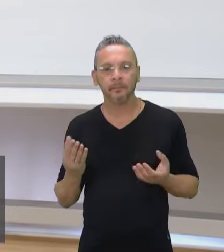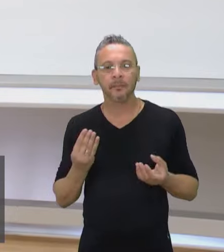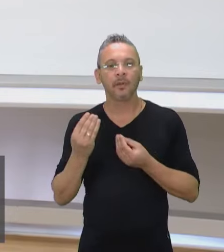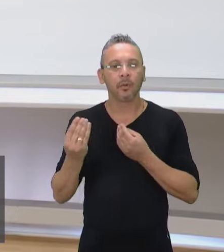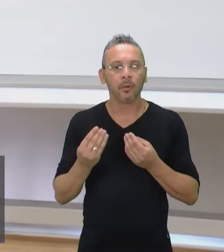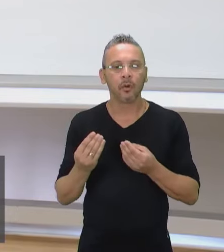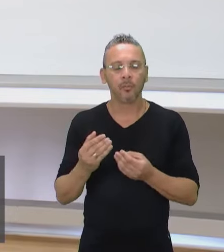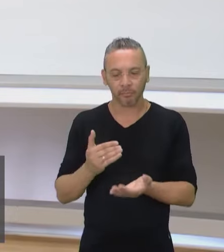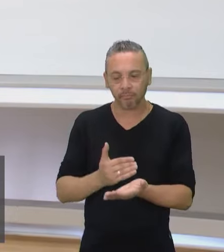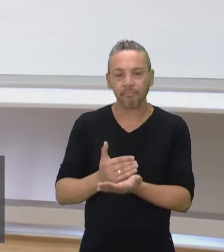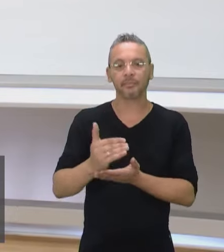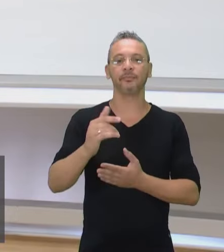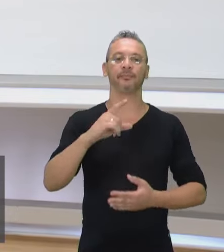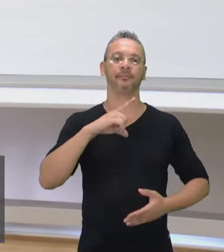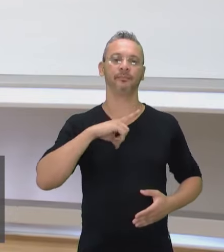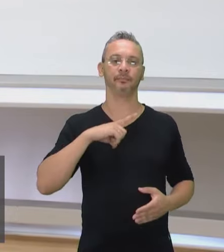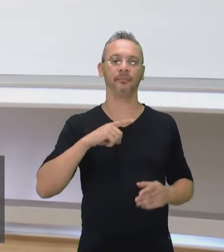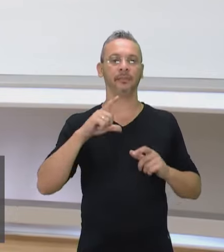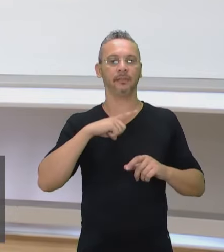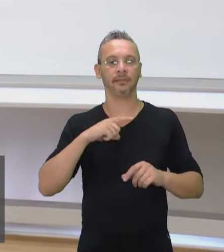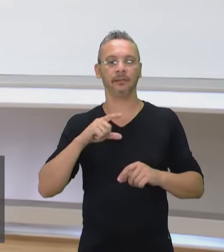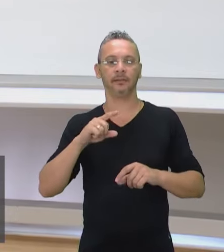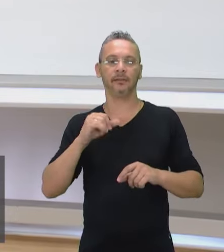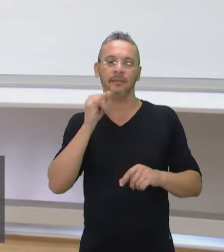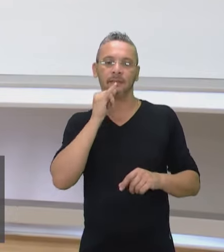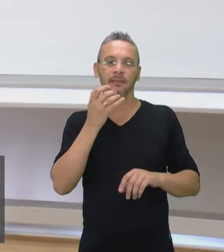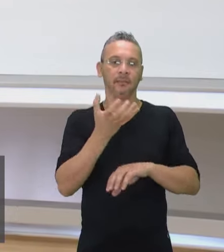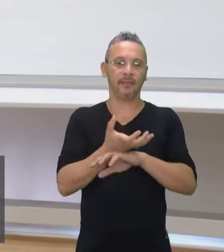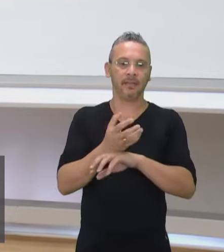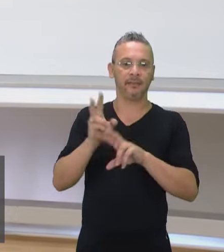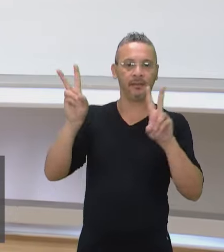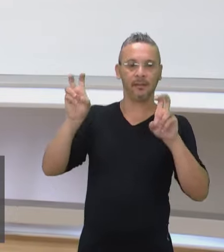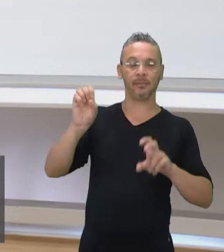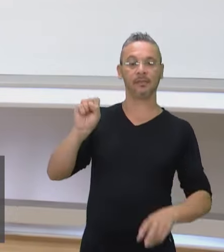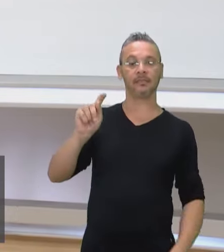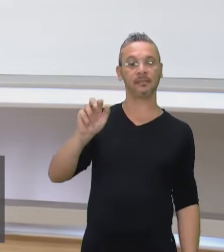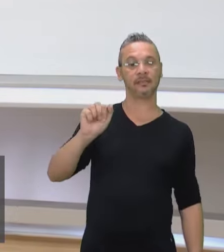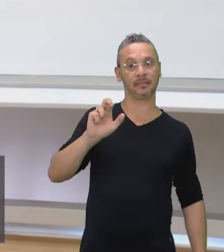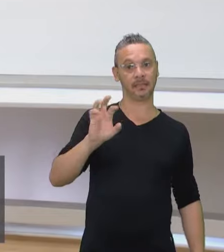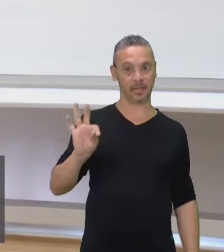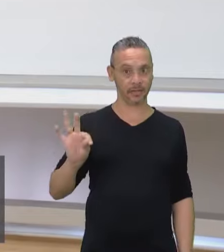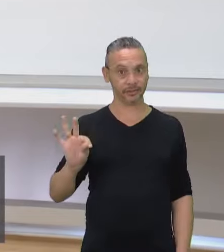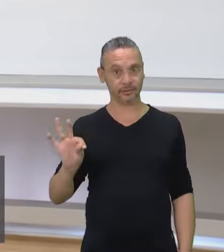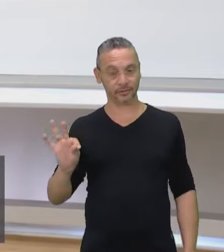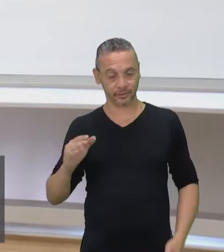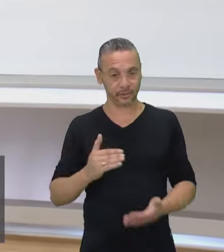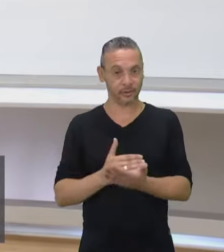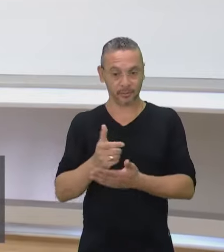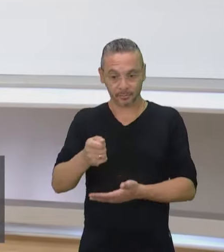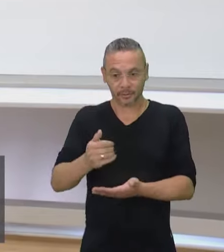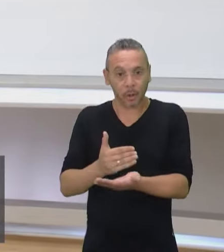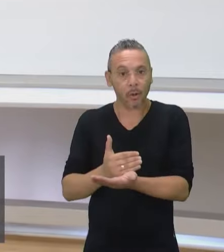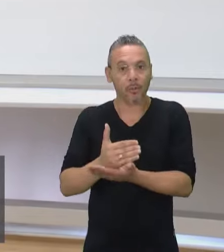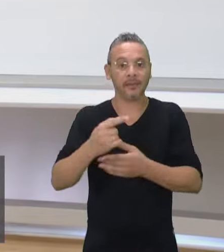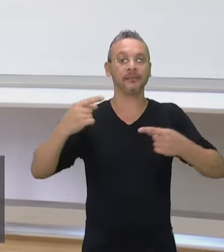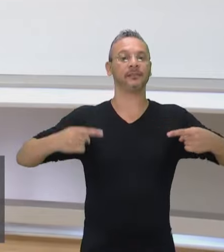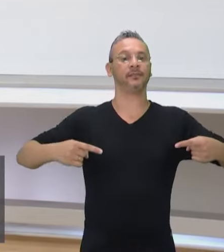o start, vamos dizer assim, né? Até tem uma matéria aí que se chama Start, a hora do desafio, um componente,